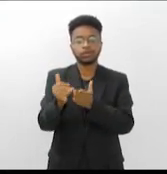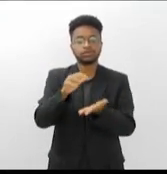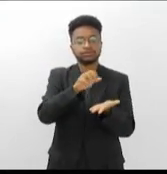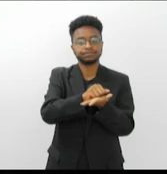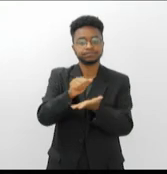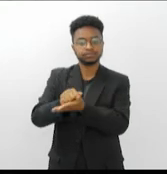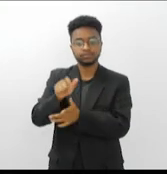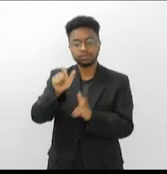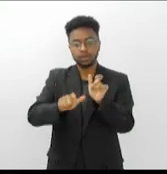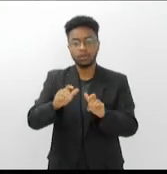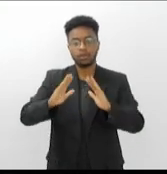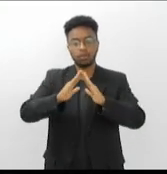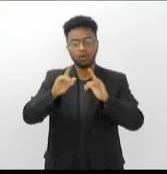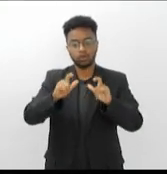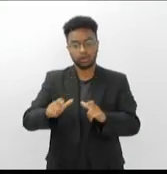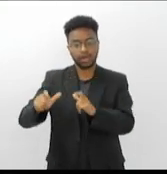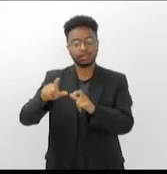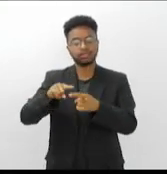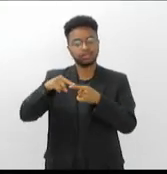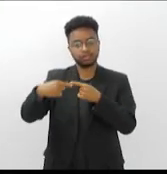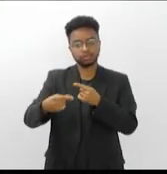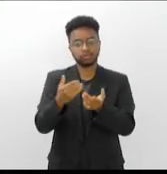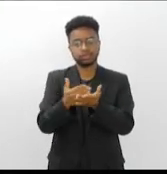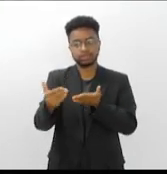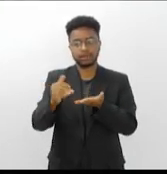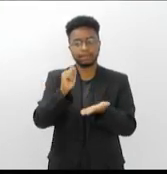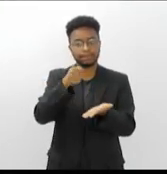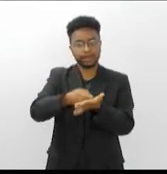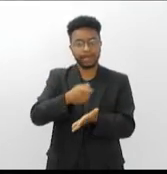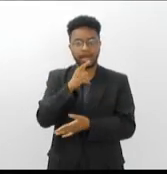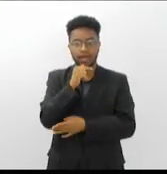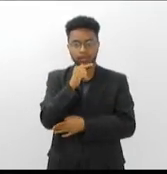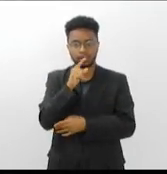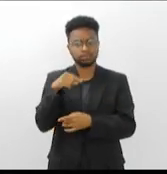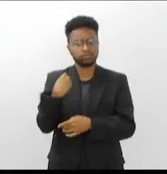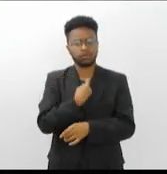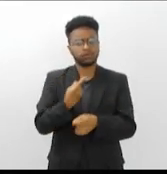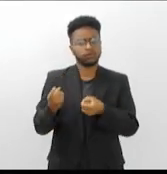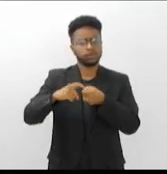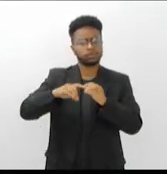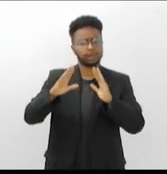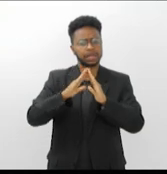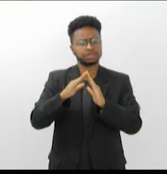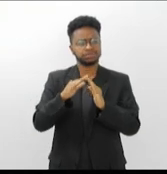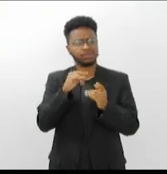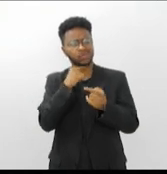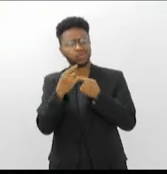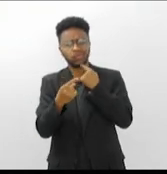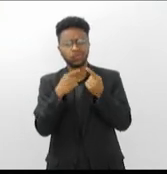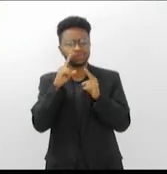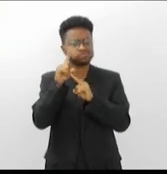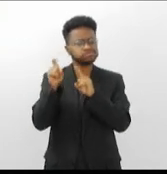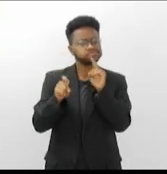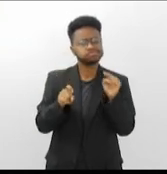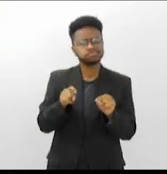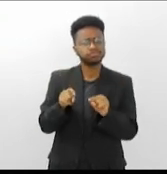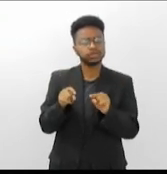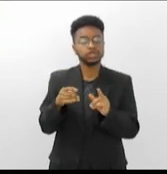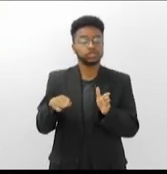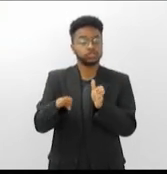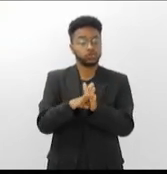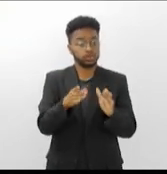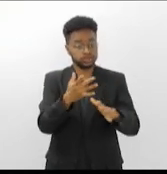eles começarem a pagar conta d'água. Nós saímos de lá com dúvida e fomos até o distrito conversar